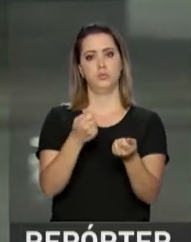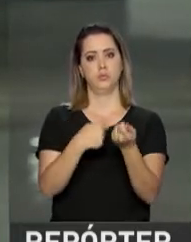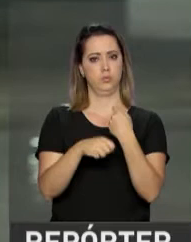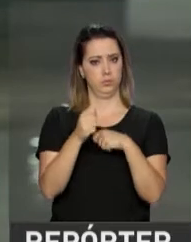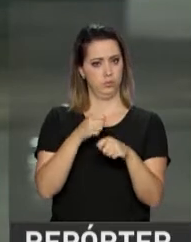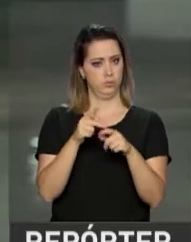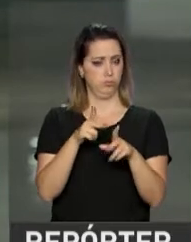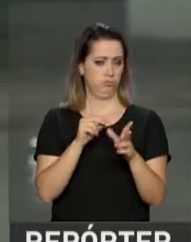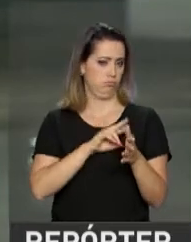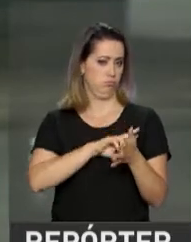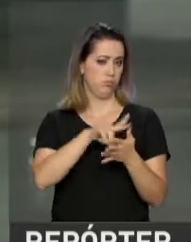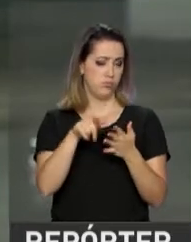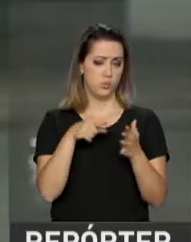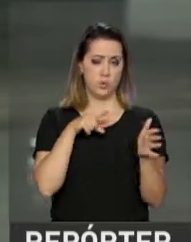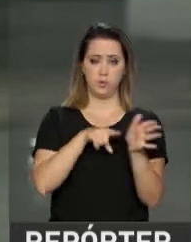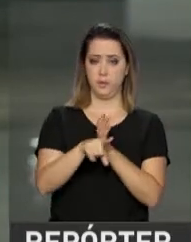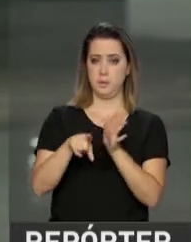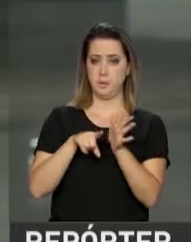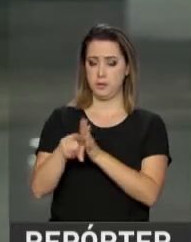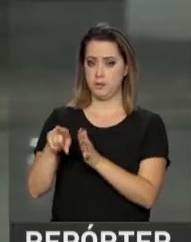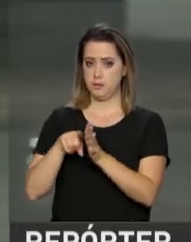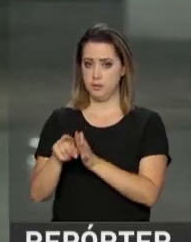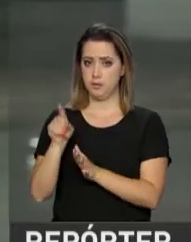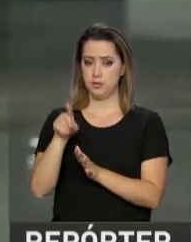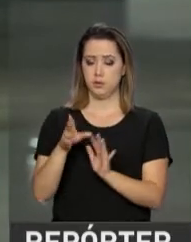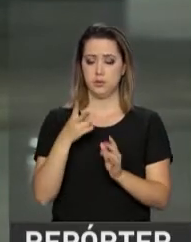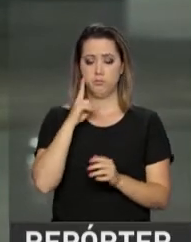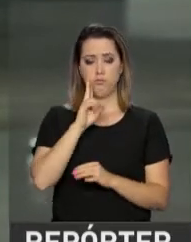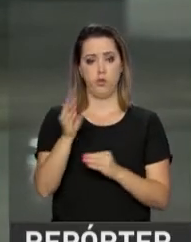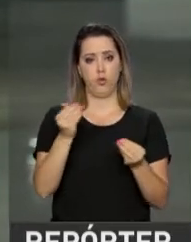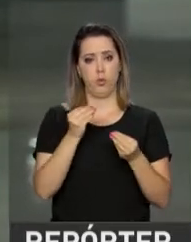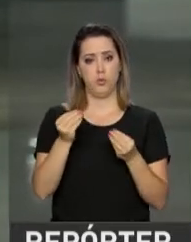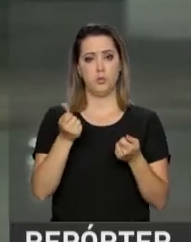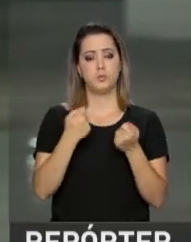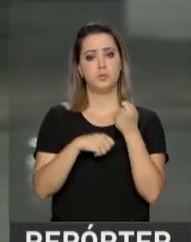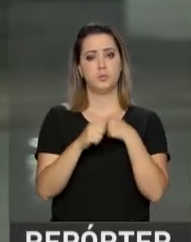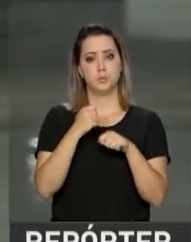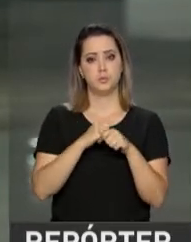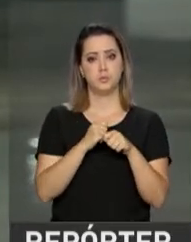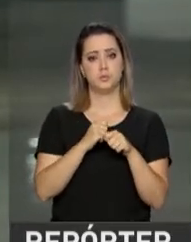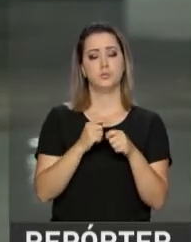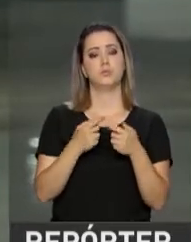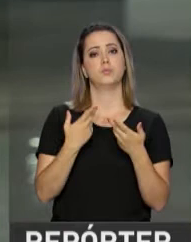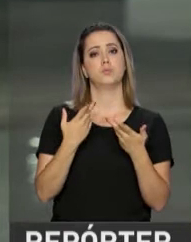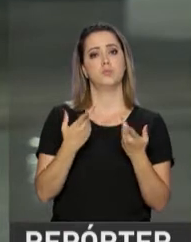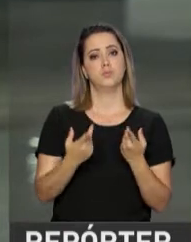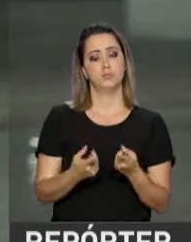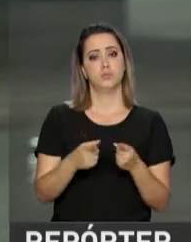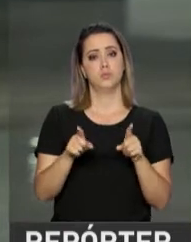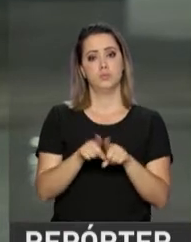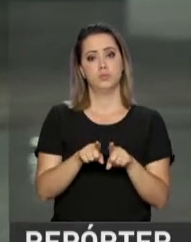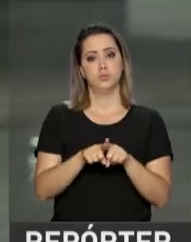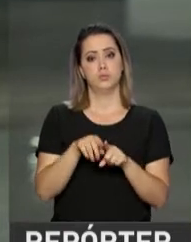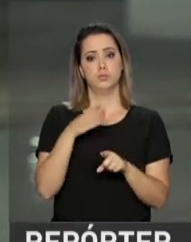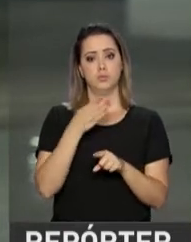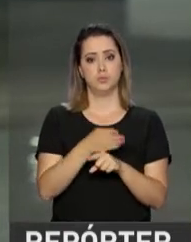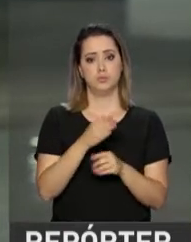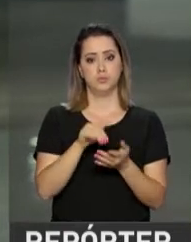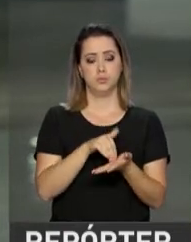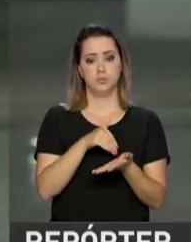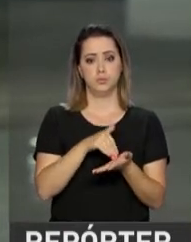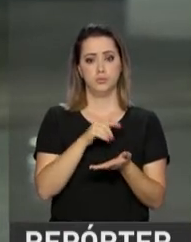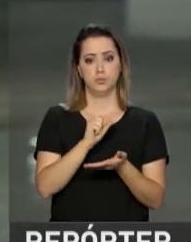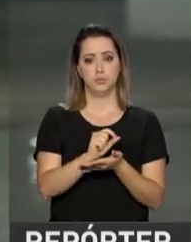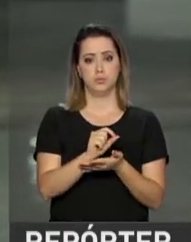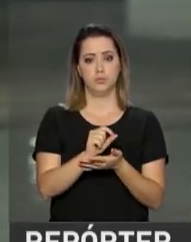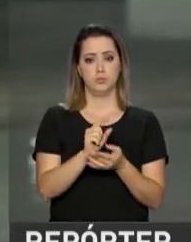contexto de uma série de análises sobre o cenário econômico brasileiro ainda segundo esta nota da secretaria o